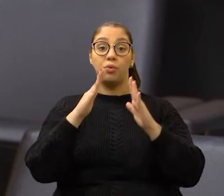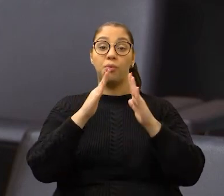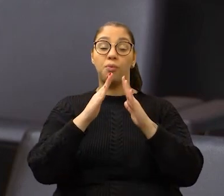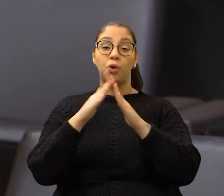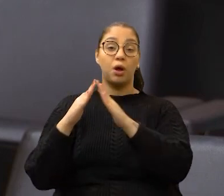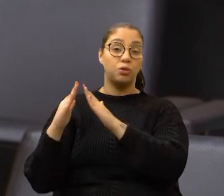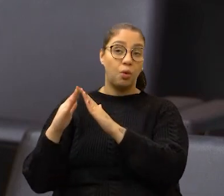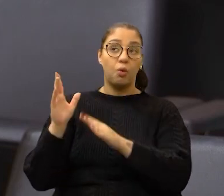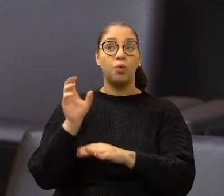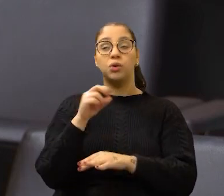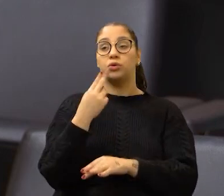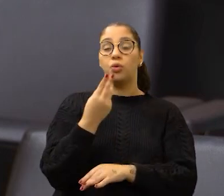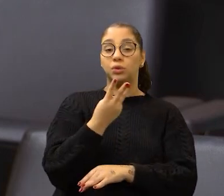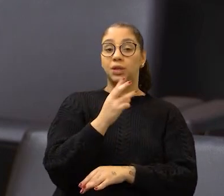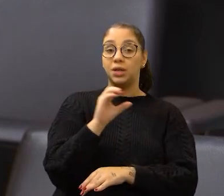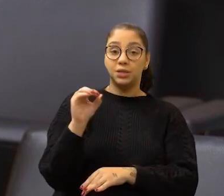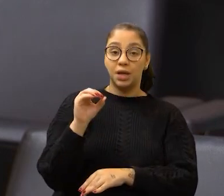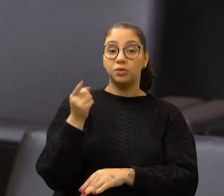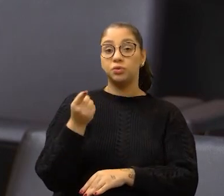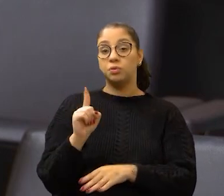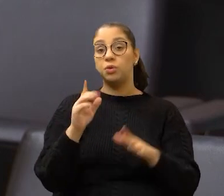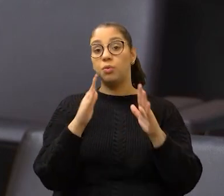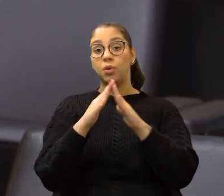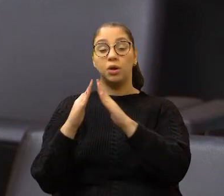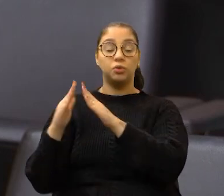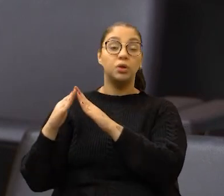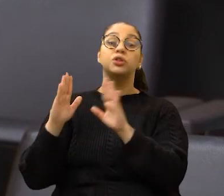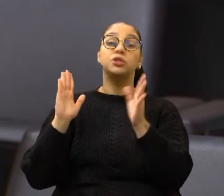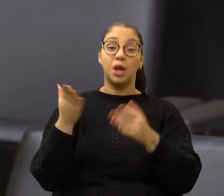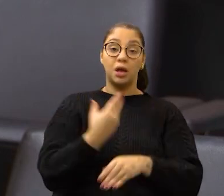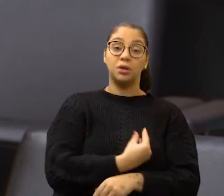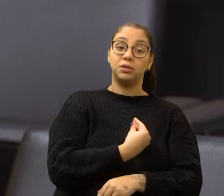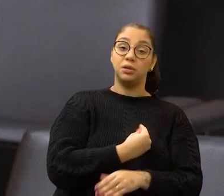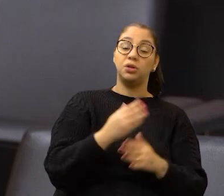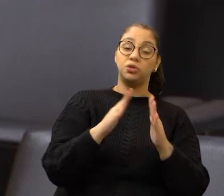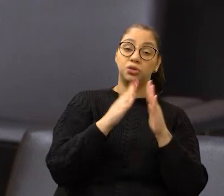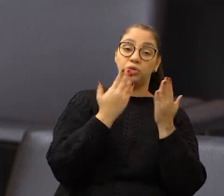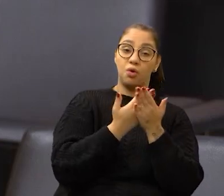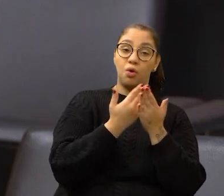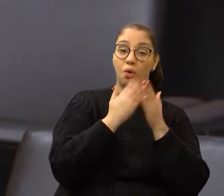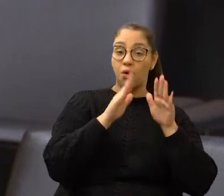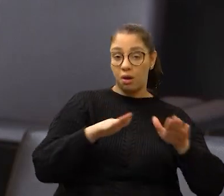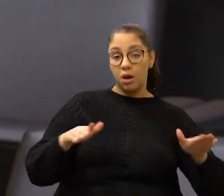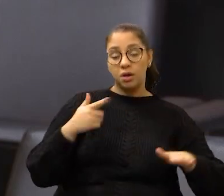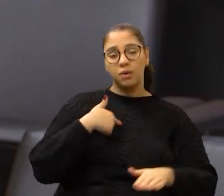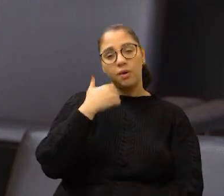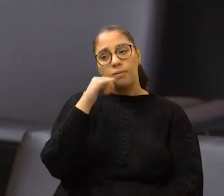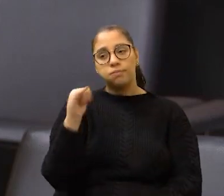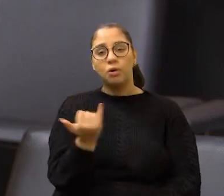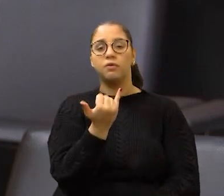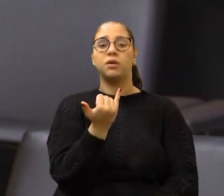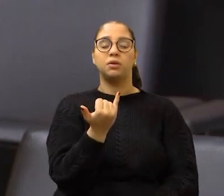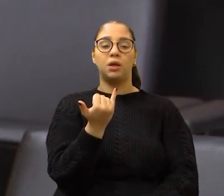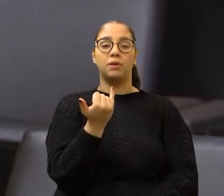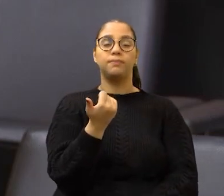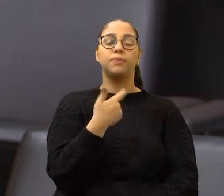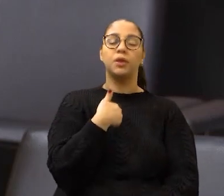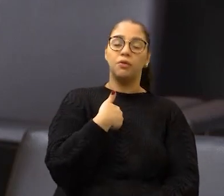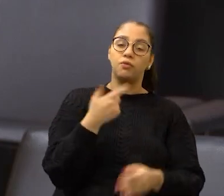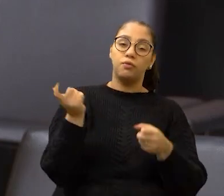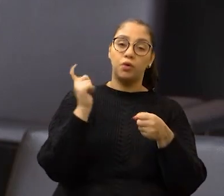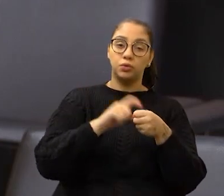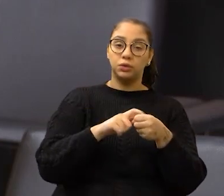noturna. Você vai aqui para Carapicuíba, você vai em São Vicente, lá tem creche noturna. E eu aproveitei agora,